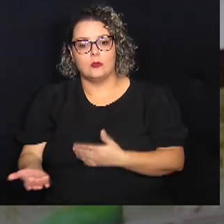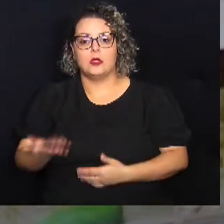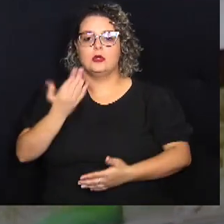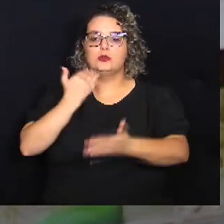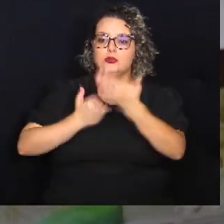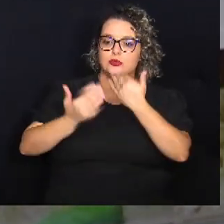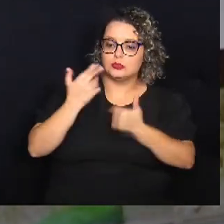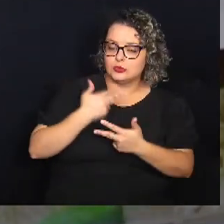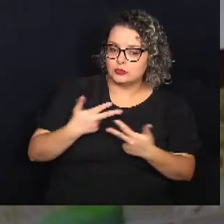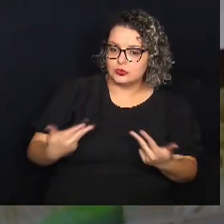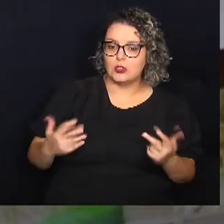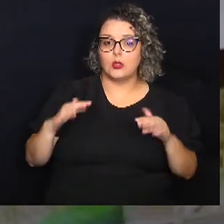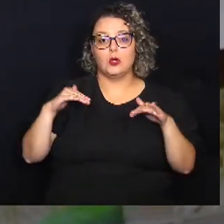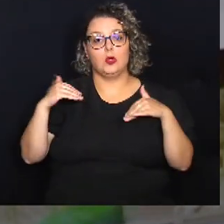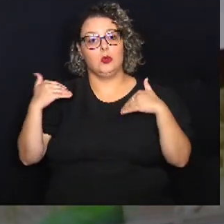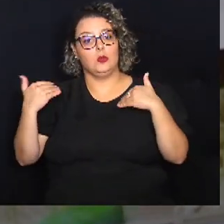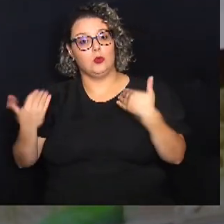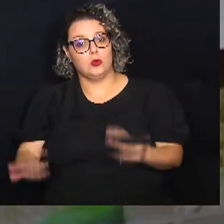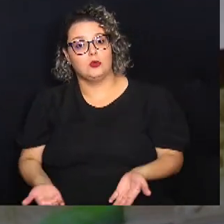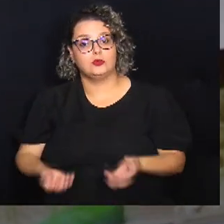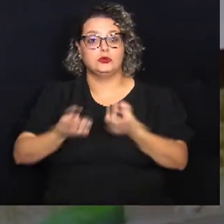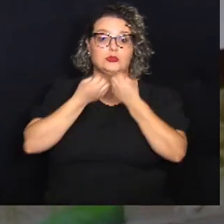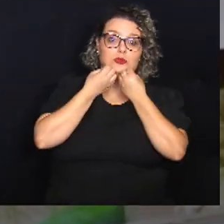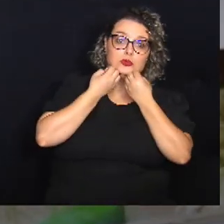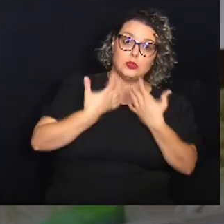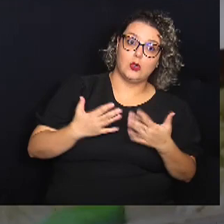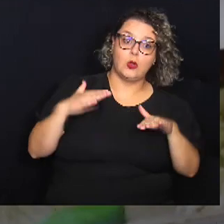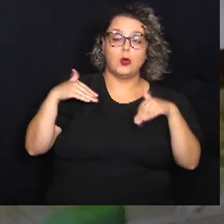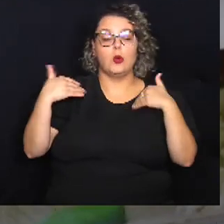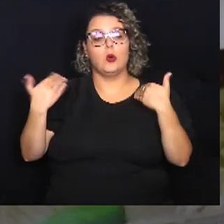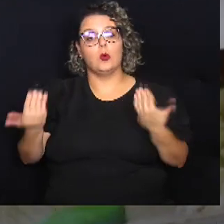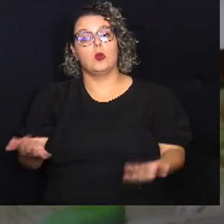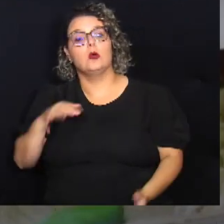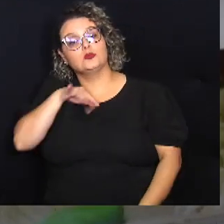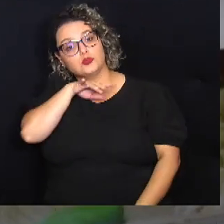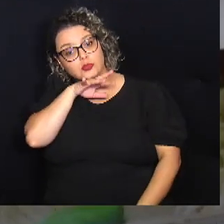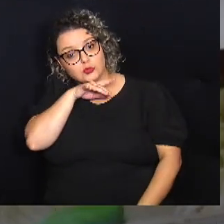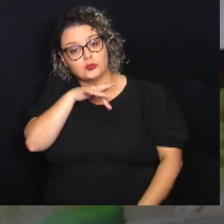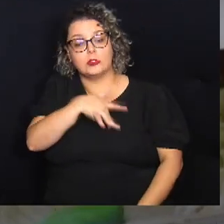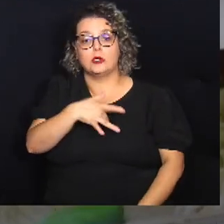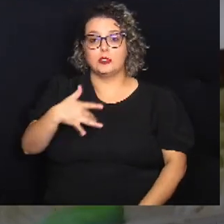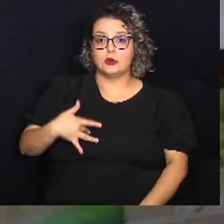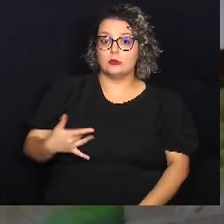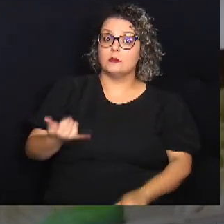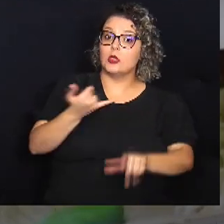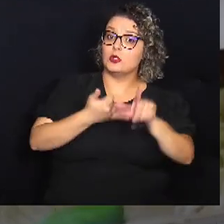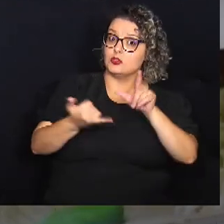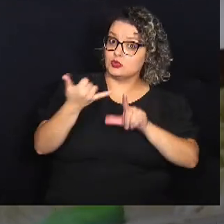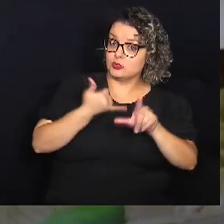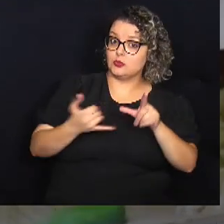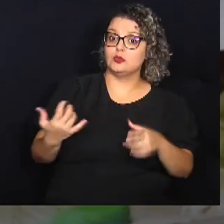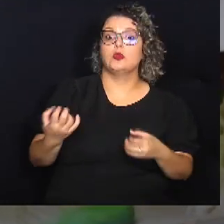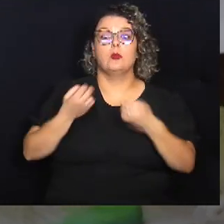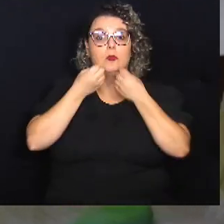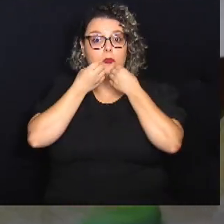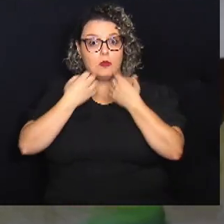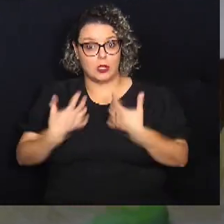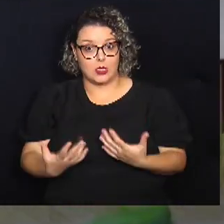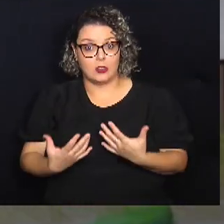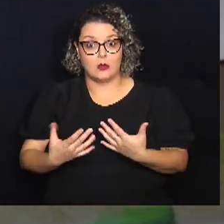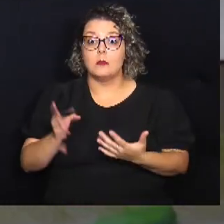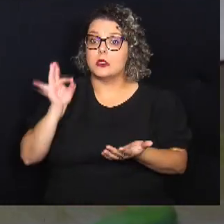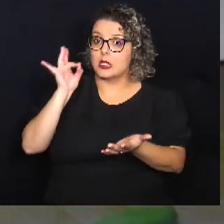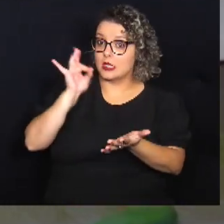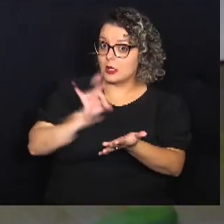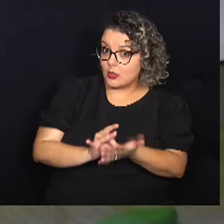alimentos, quais são os bons, quais são os ruins para a saúde, de uma forma bem lúdica. Realmente para que